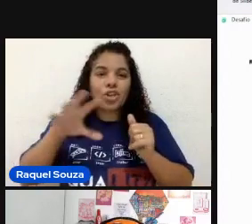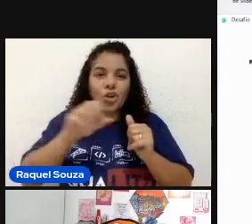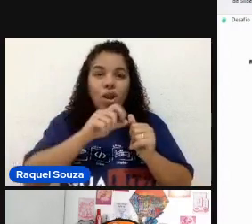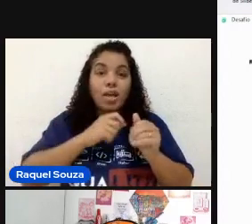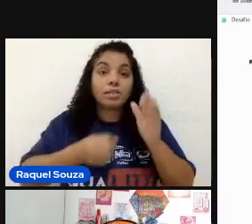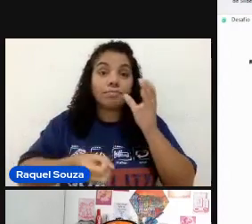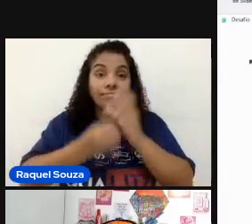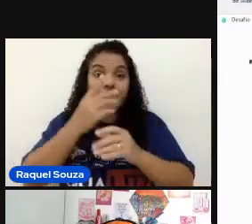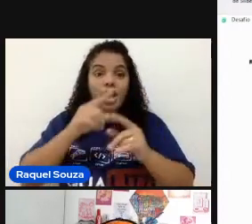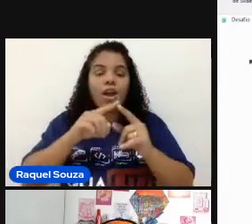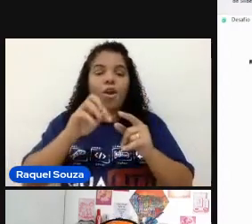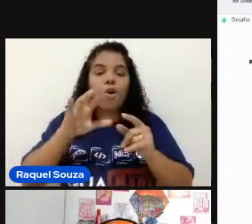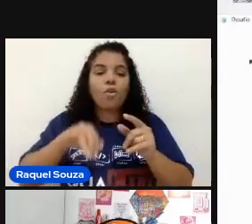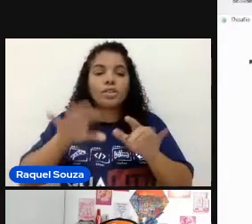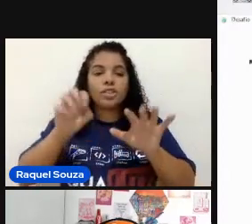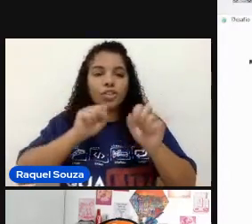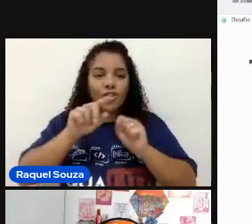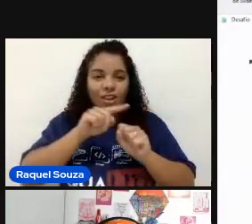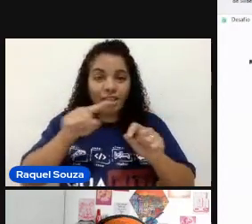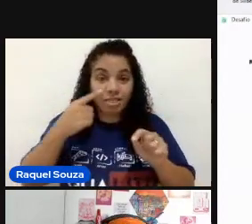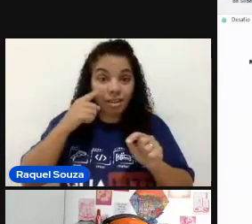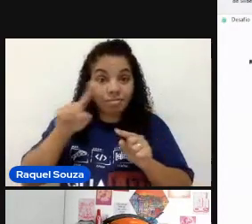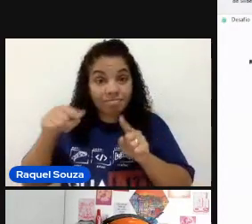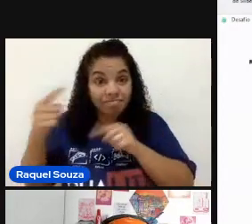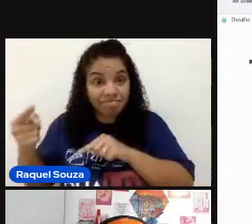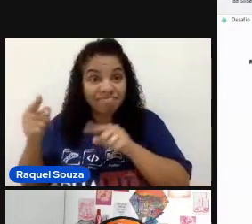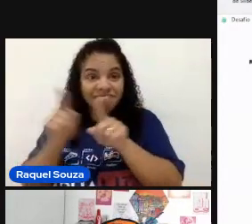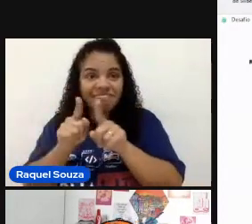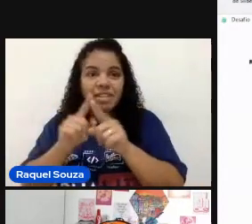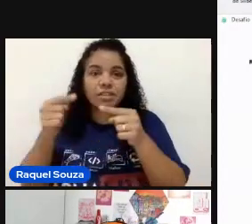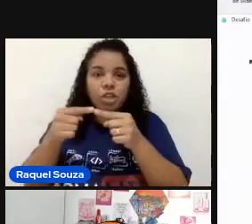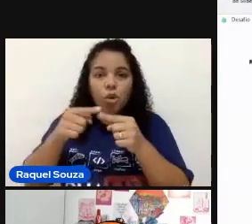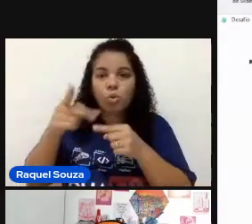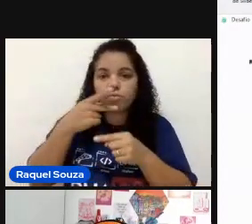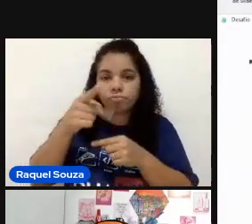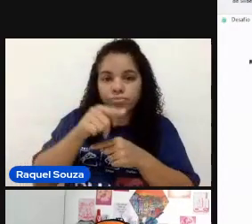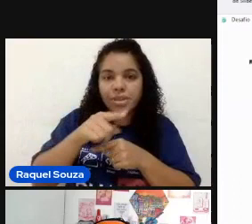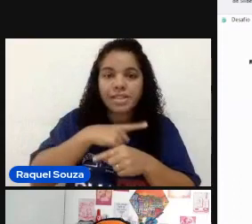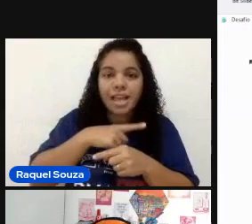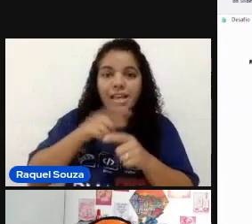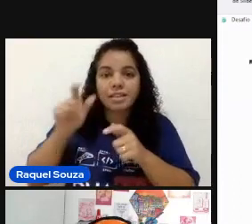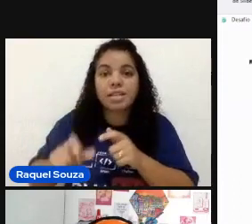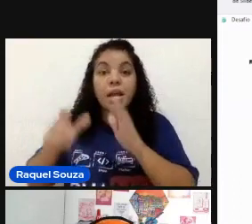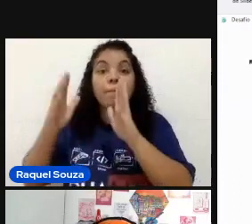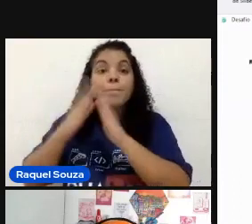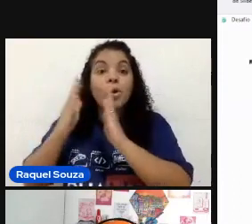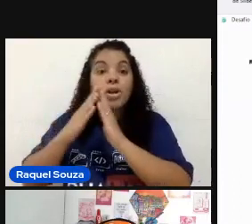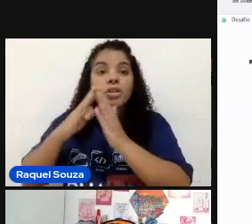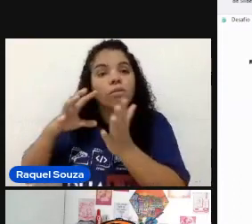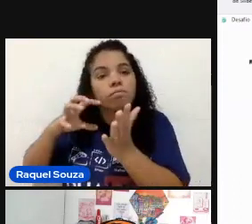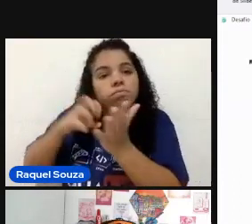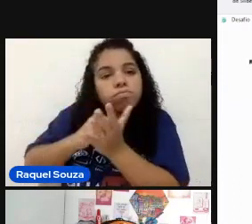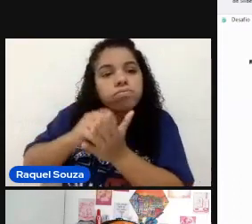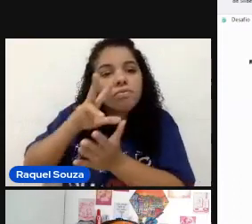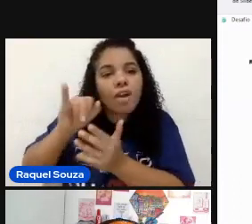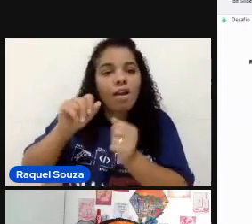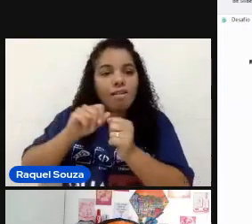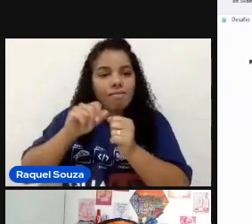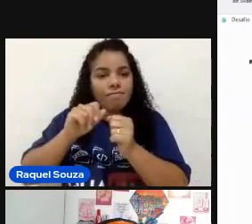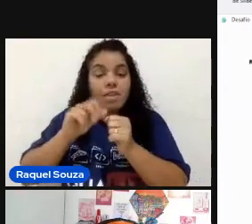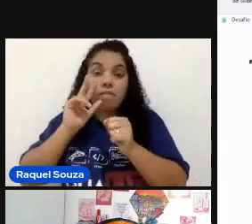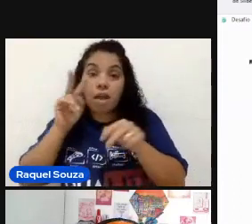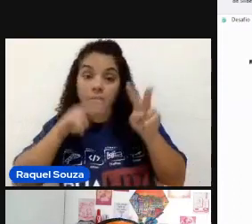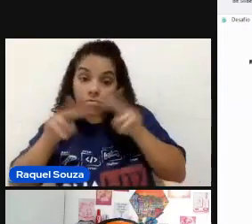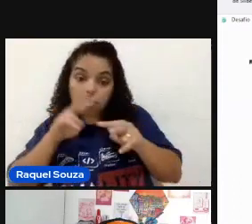coleta. Do outro lado, baseado no que foi dito, tem esse morador que vai realizar o cadastro, vai visualizar informações